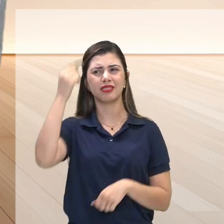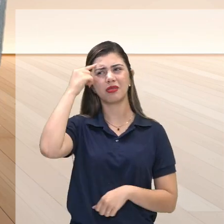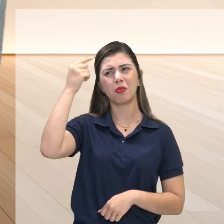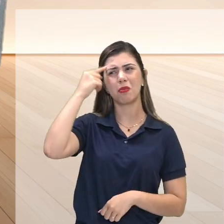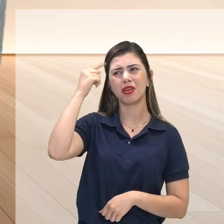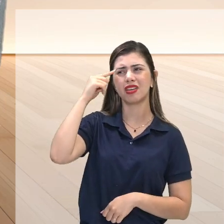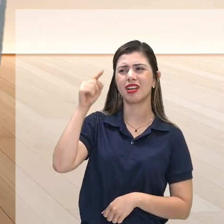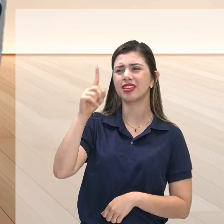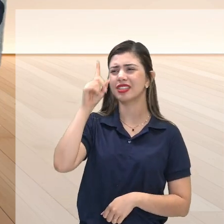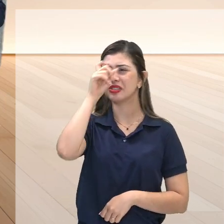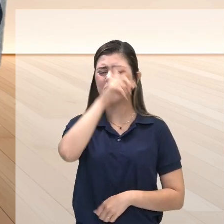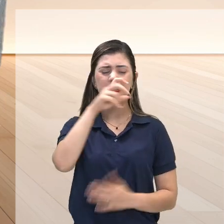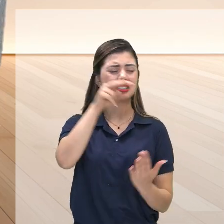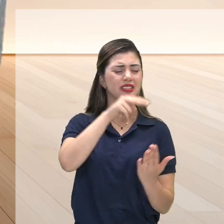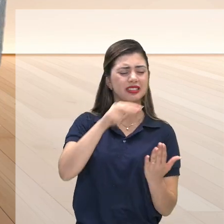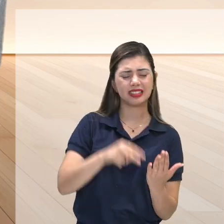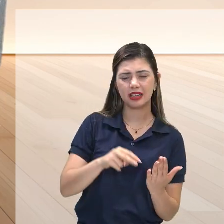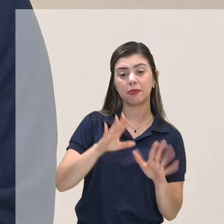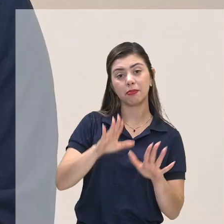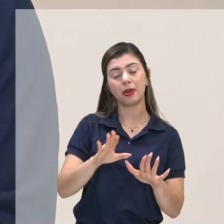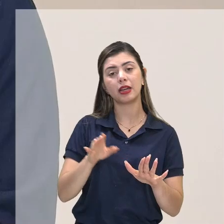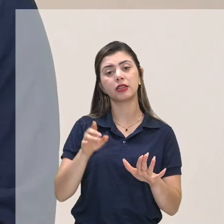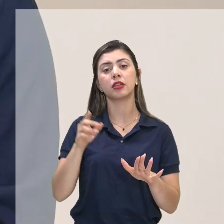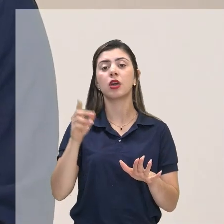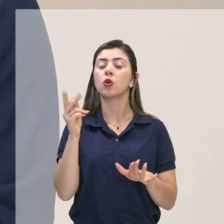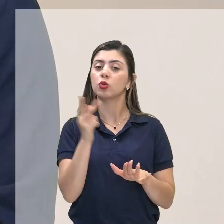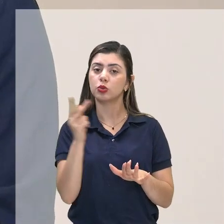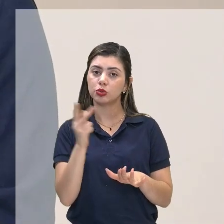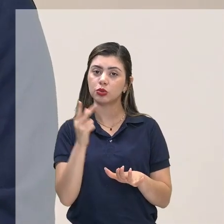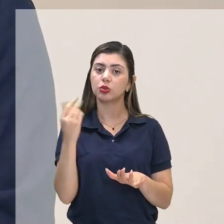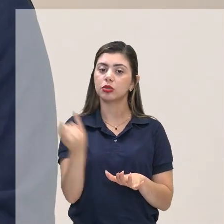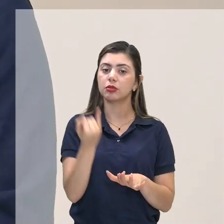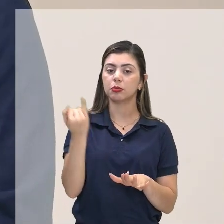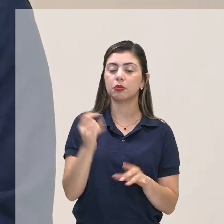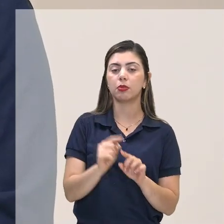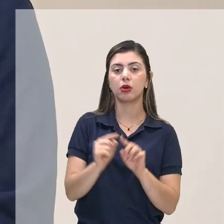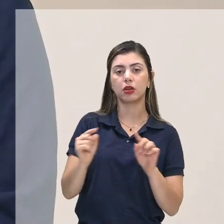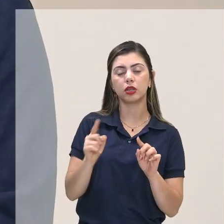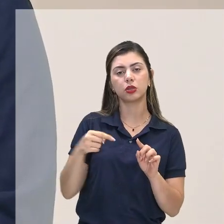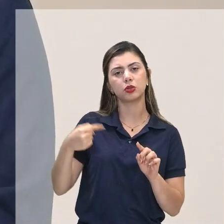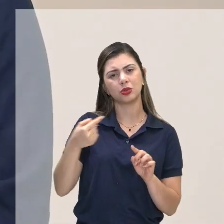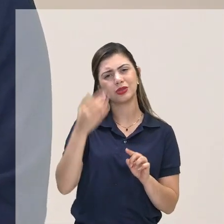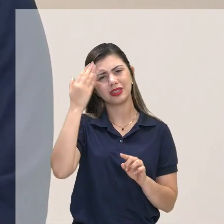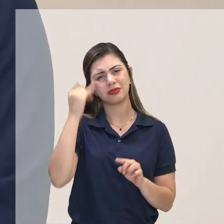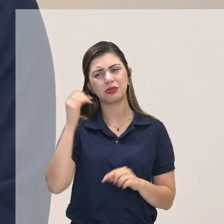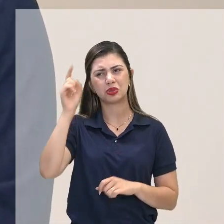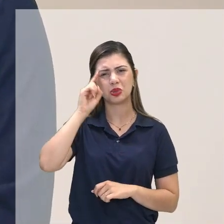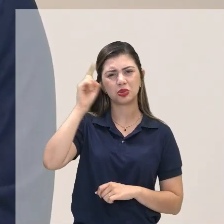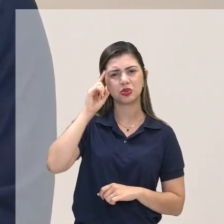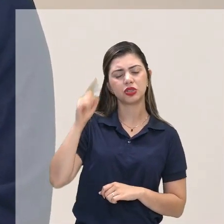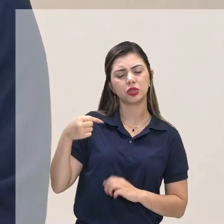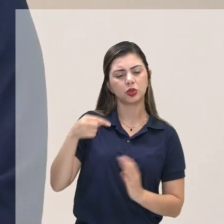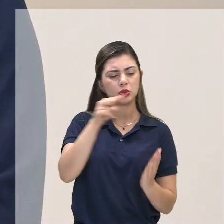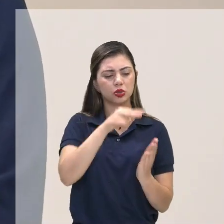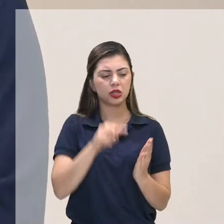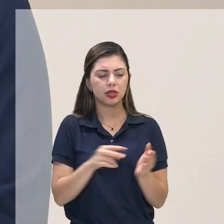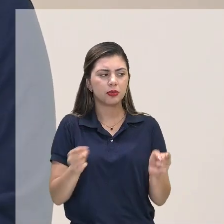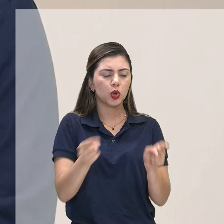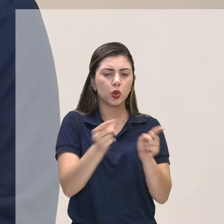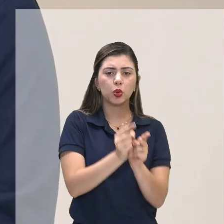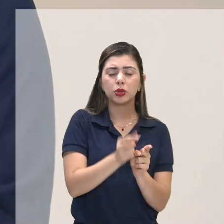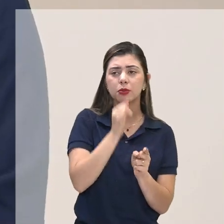nossa realidade. Não estou aqui dizendo que eles não são importantes, mas dizendo que as leituras do nosso cotidiano, leituras mais curtas,